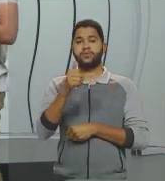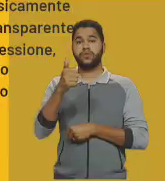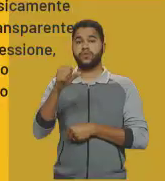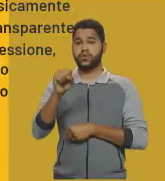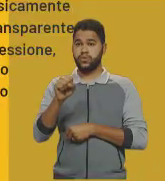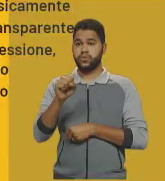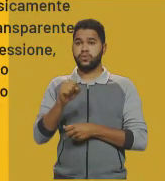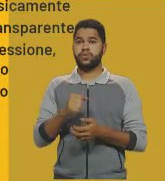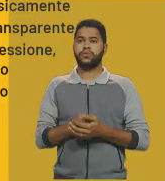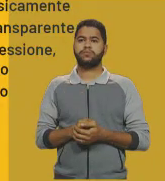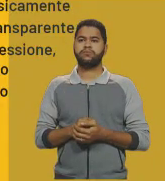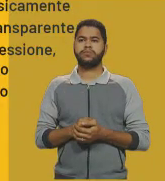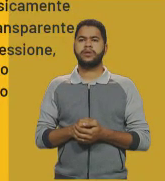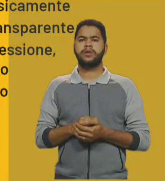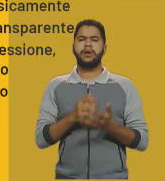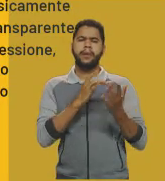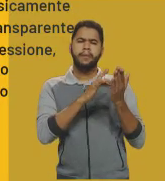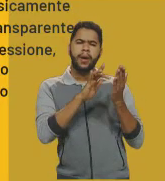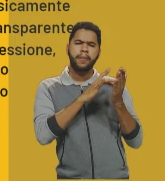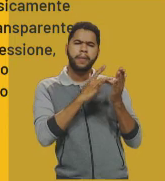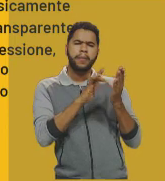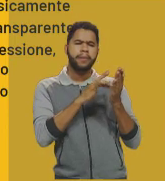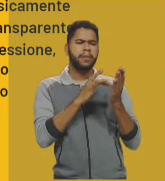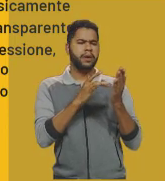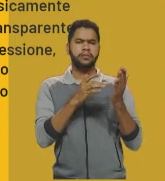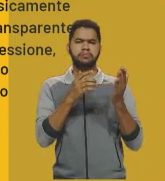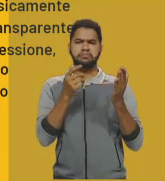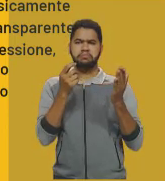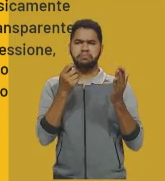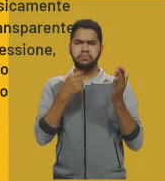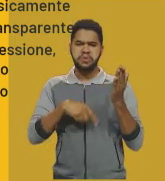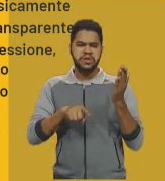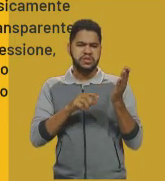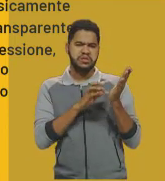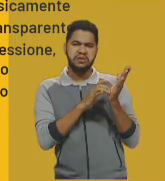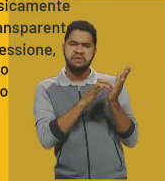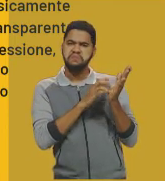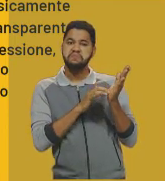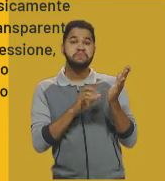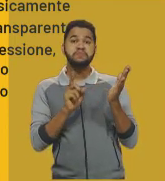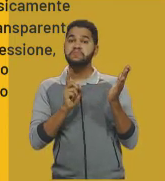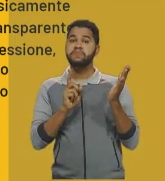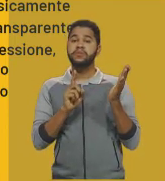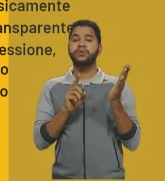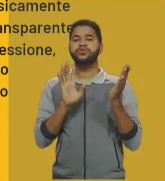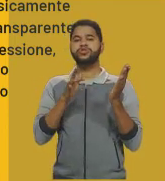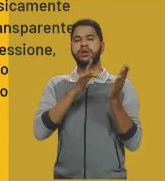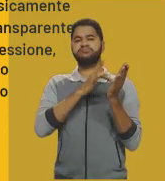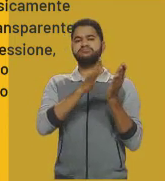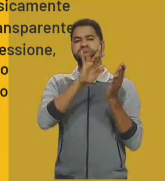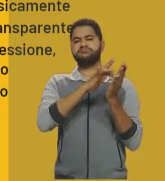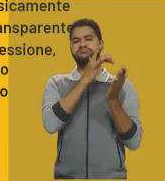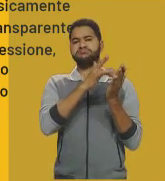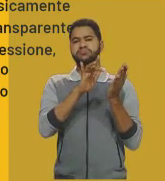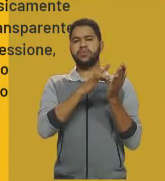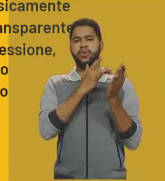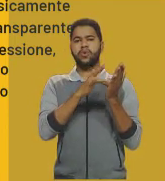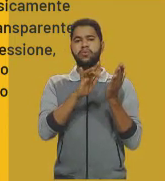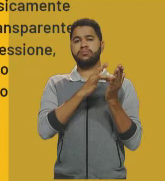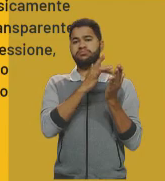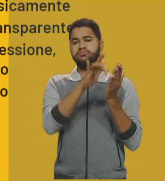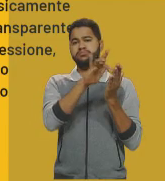Muitos smartphones e tablets não precisam mais de teclas, uma vez que todos os comandos podem ser dados ao